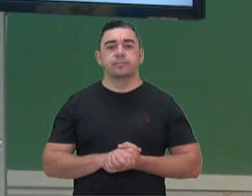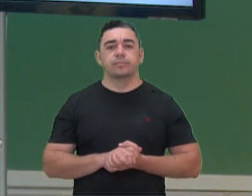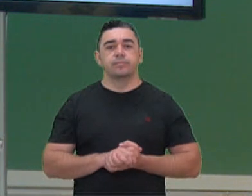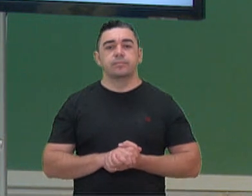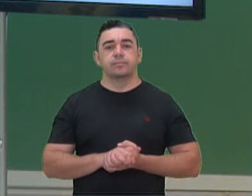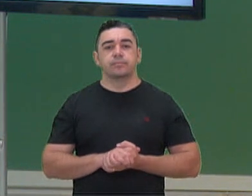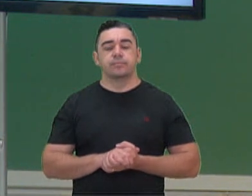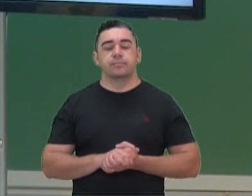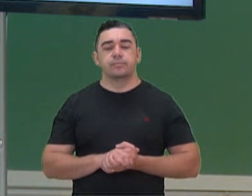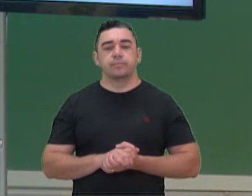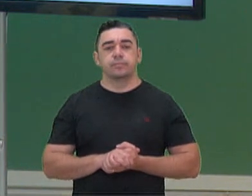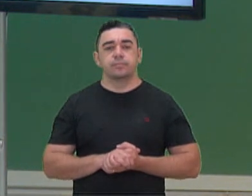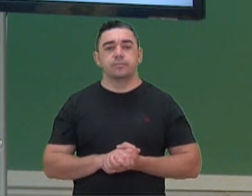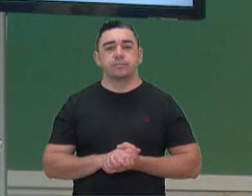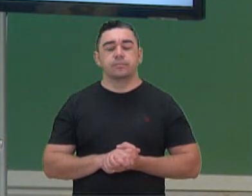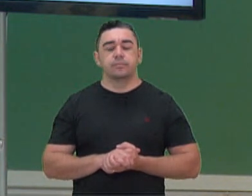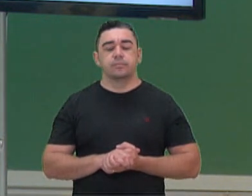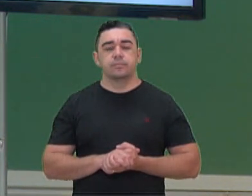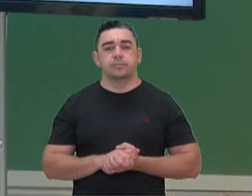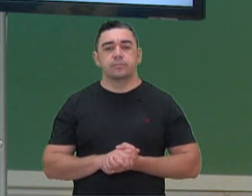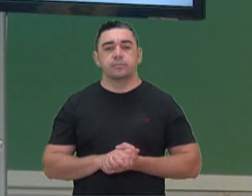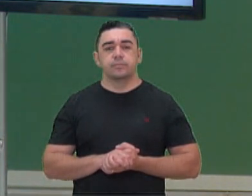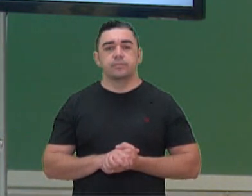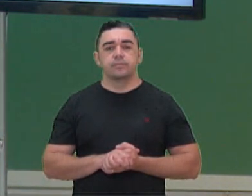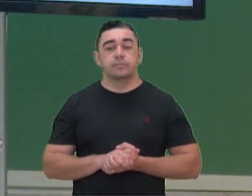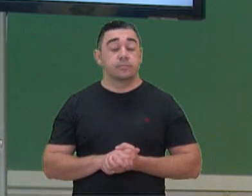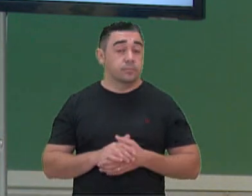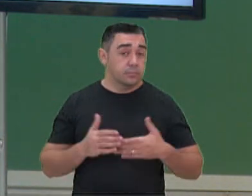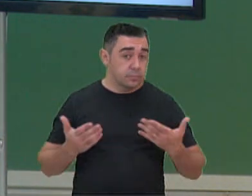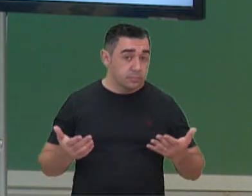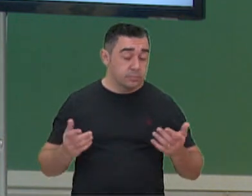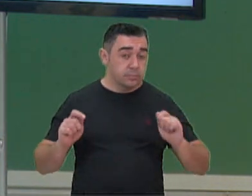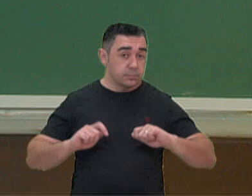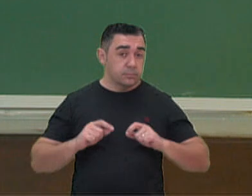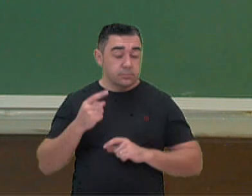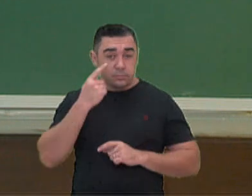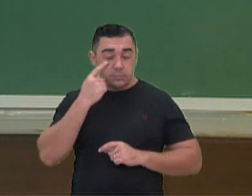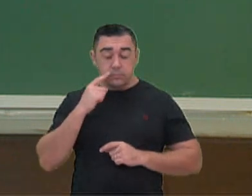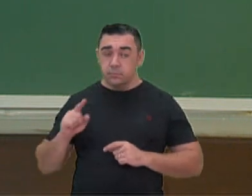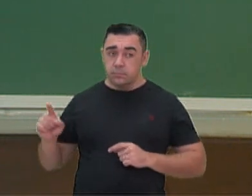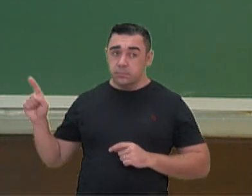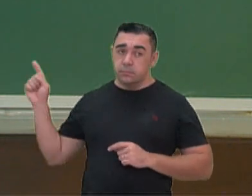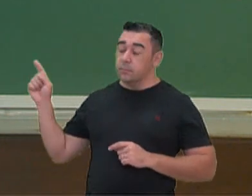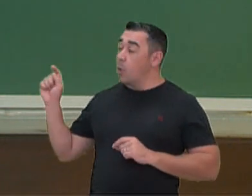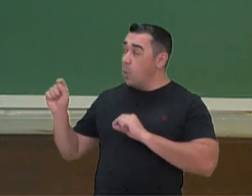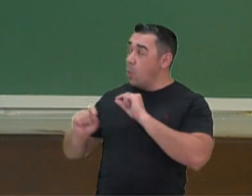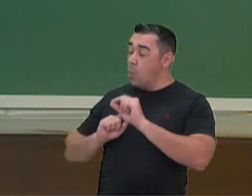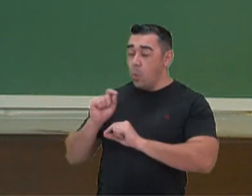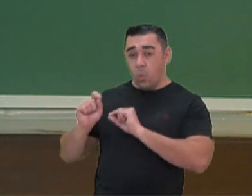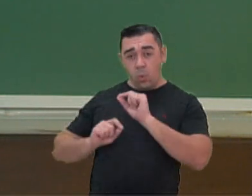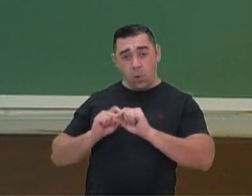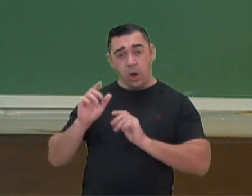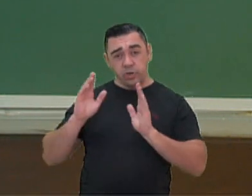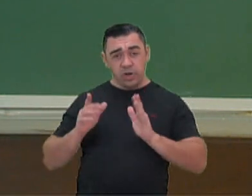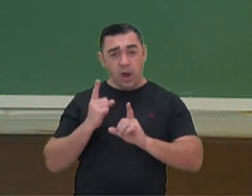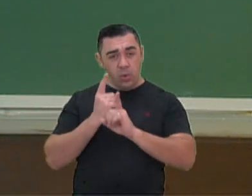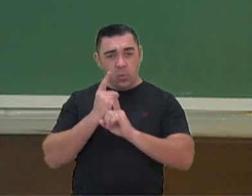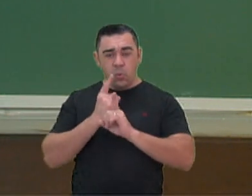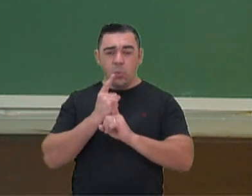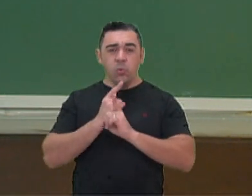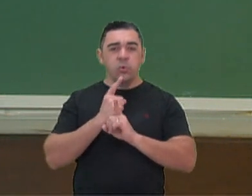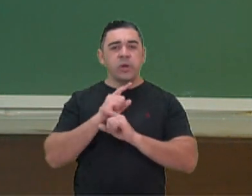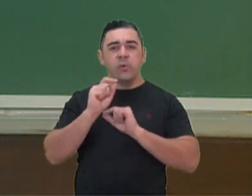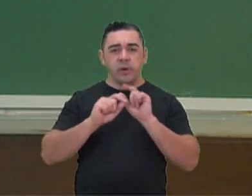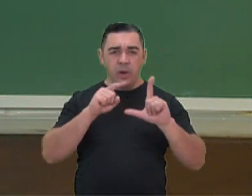menos x ao quadrado mais 5x menos 4. O que a gente pode afirmar sobre essa função? Já tem até, inclusive, o gráfico da